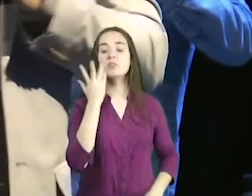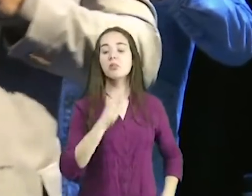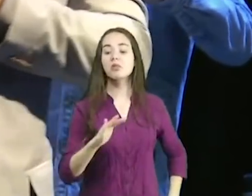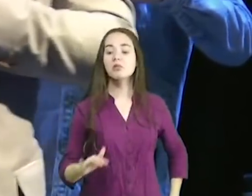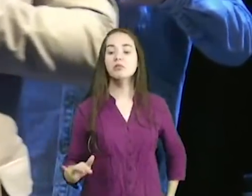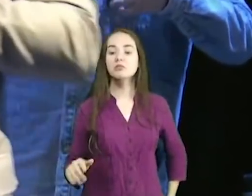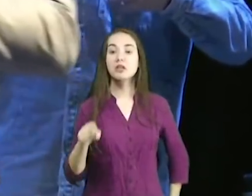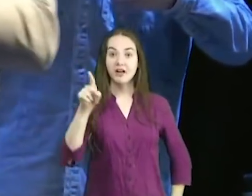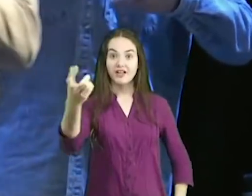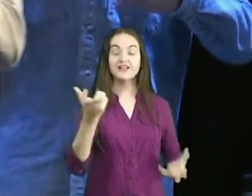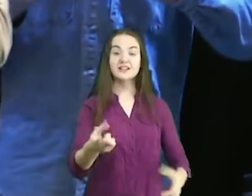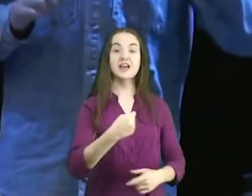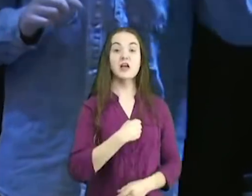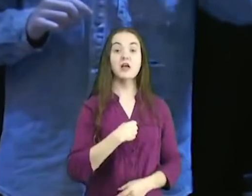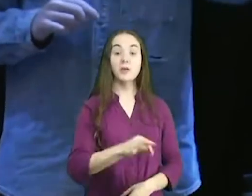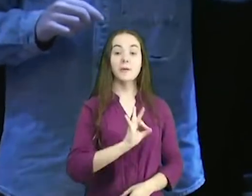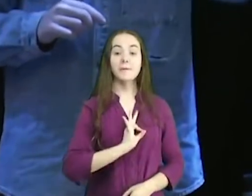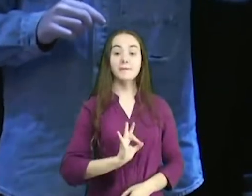fosse padre.